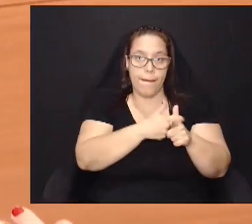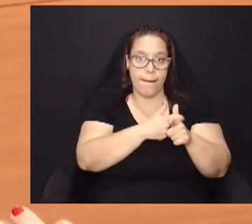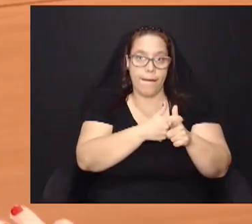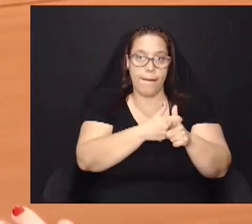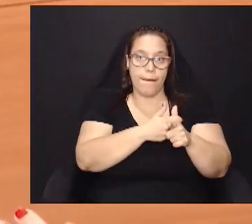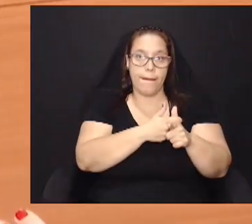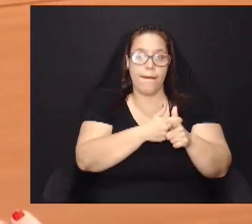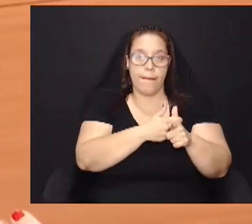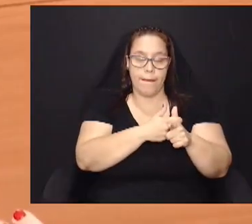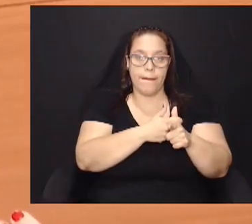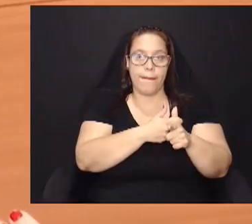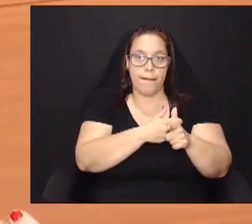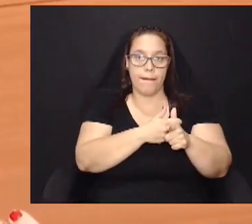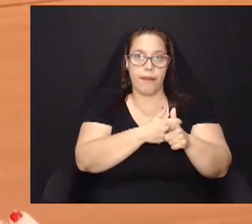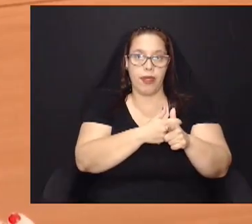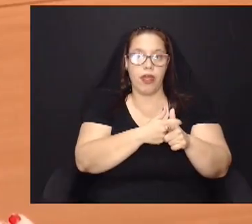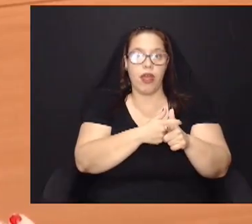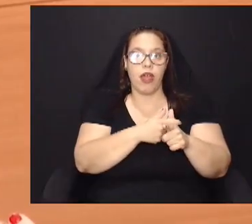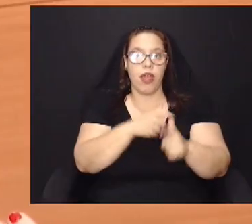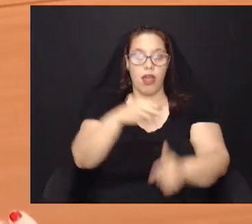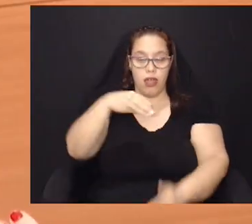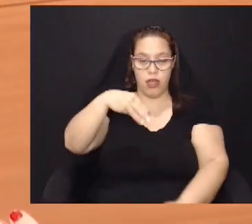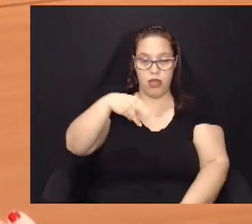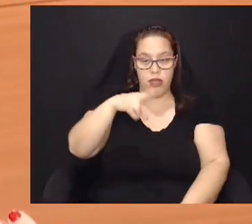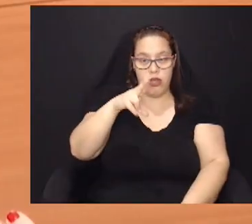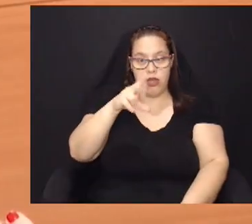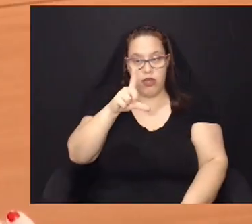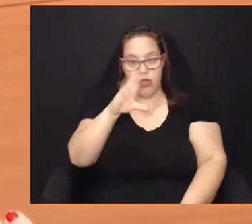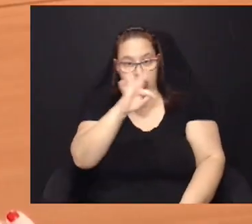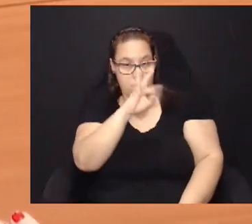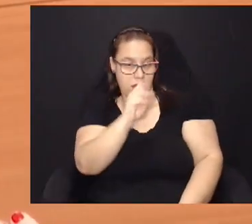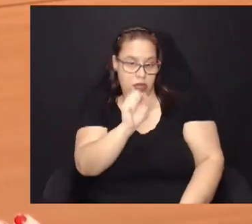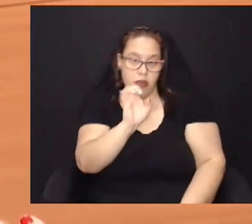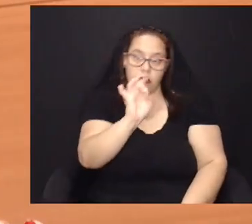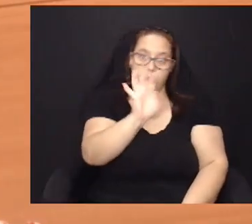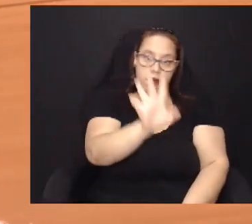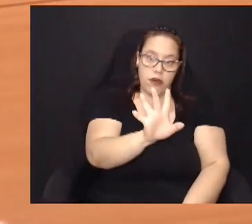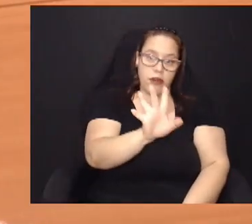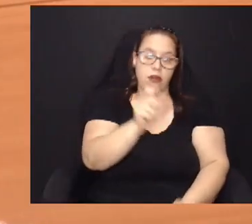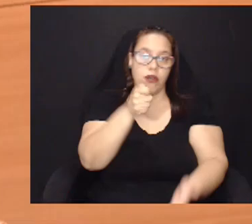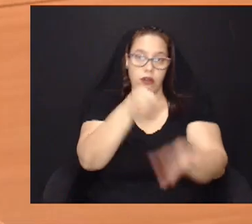70. Então, as multas se trata apenas da multa